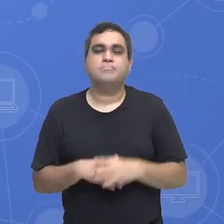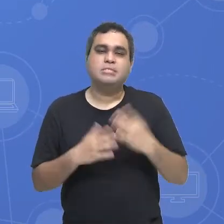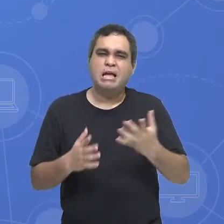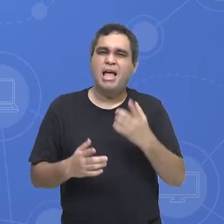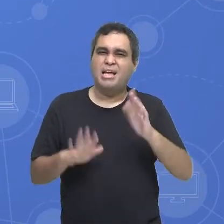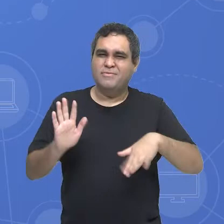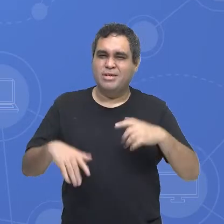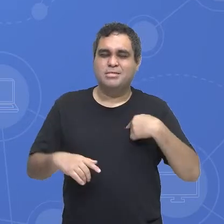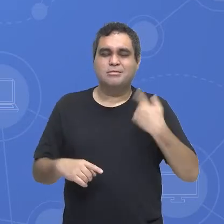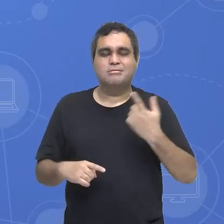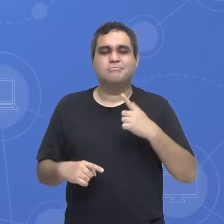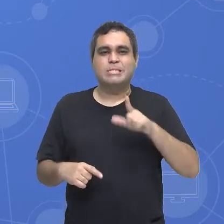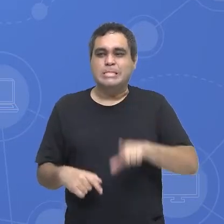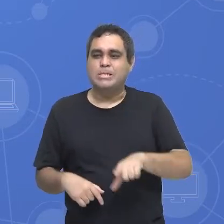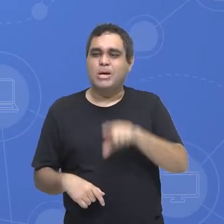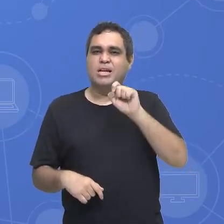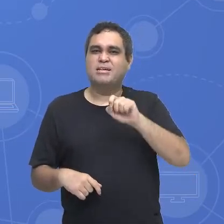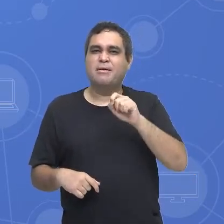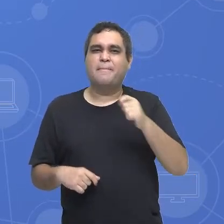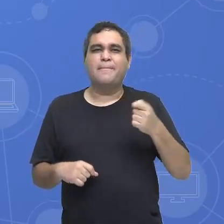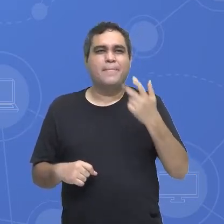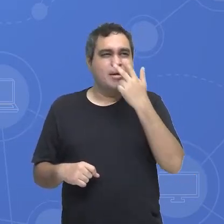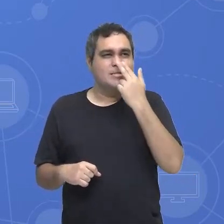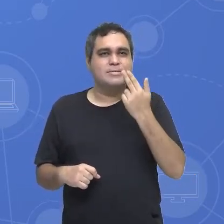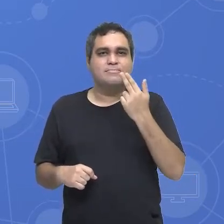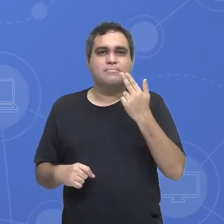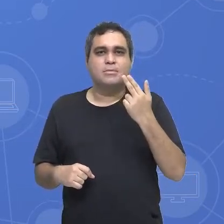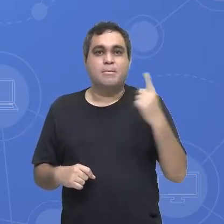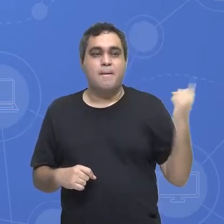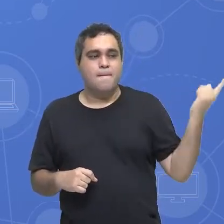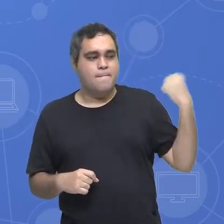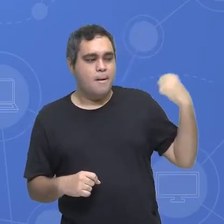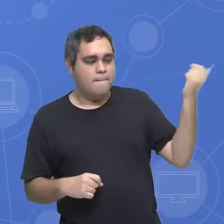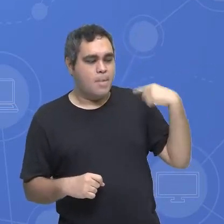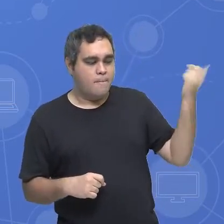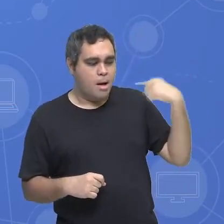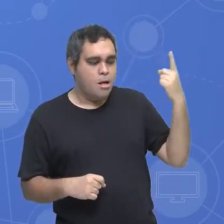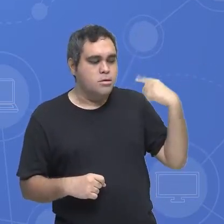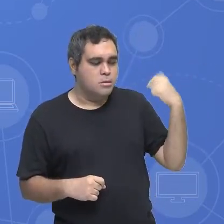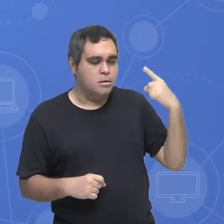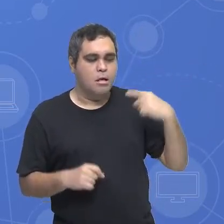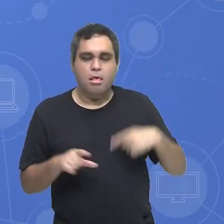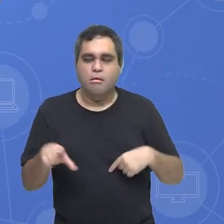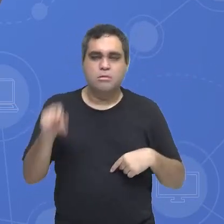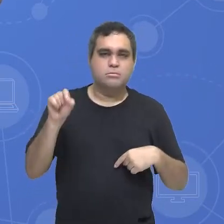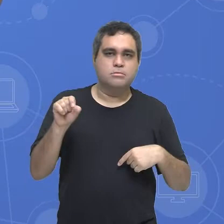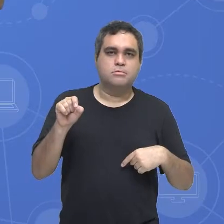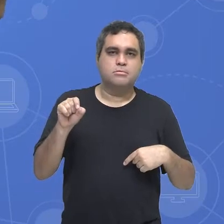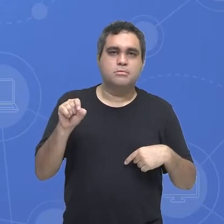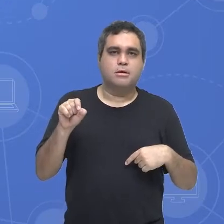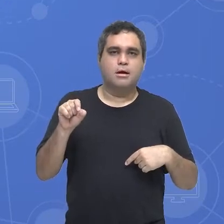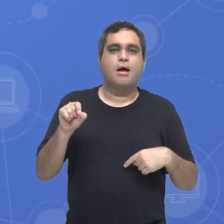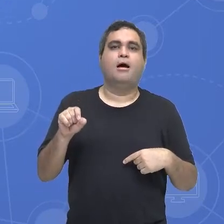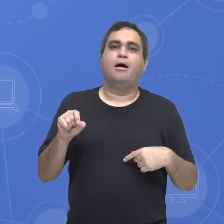vezes nós tomamos as nossas decisões baseadas naquilo que falam para a gente e não naquilo que eu conheço. Olha essa